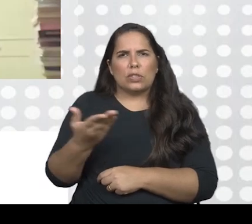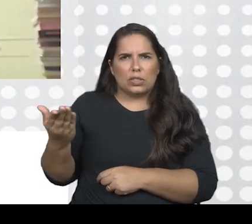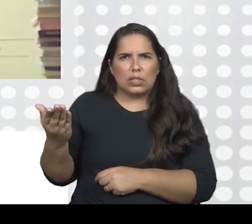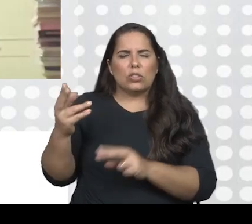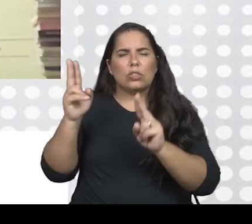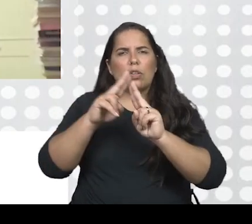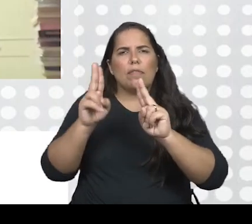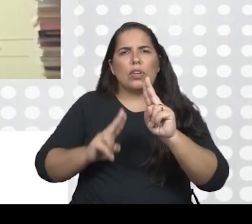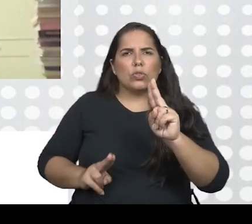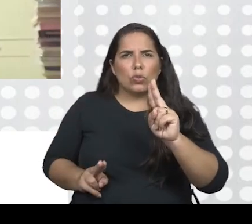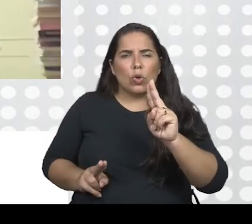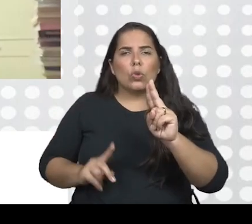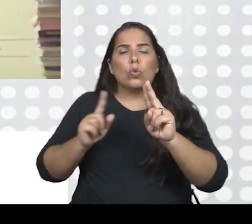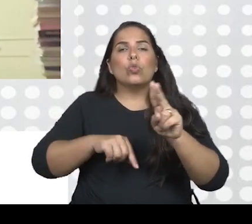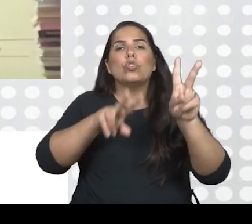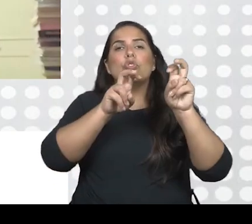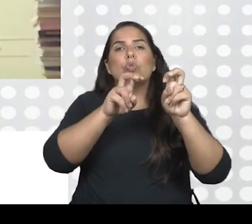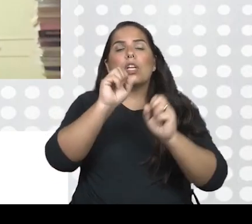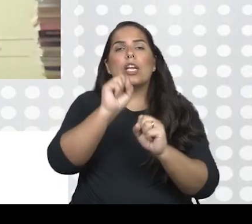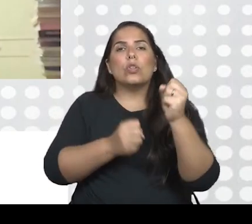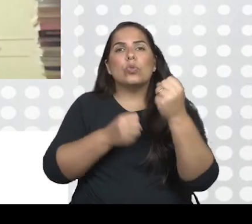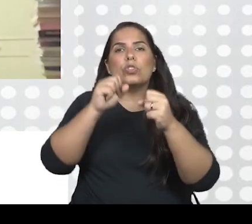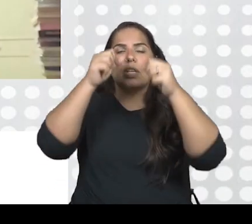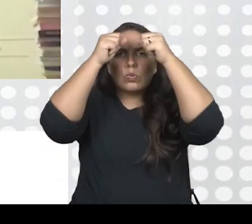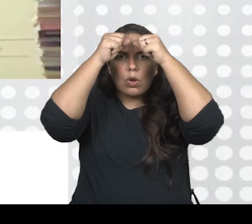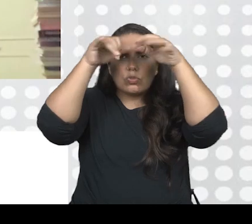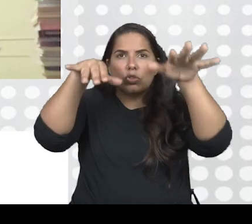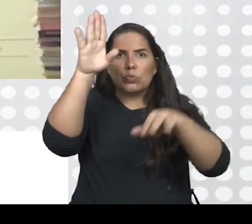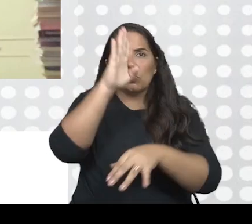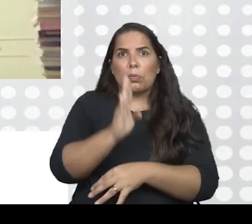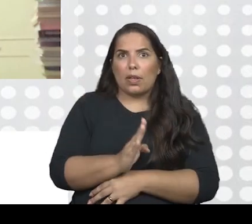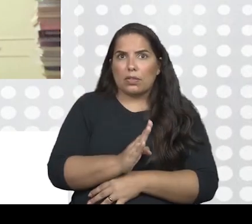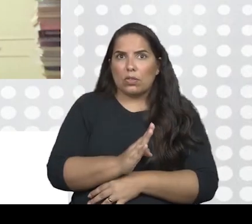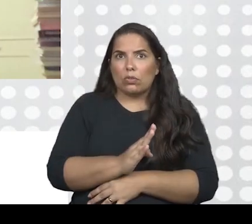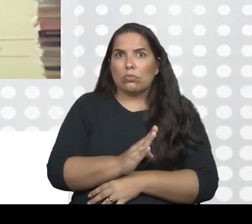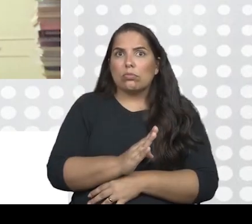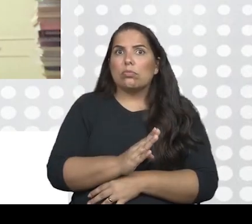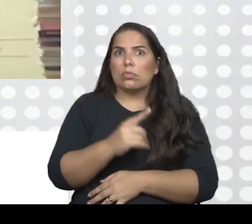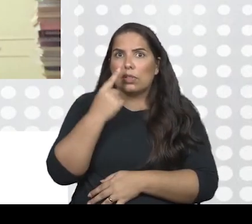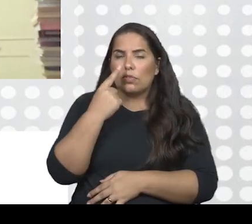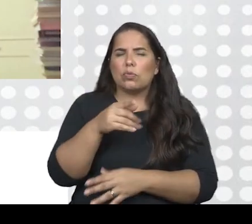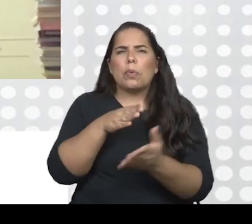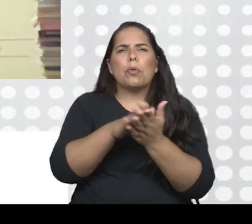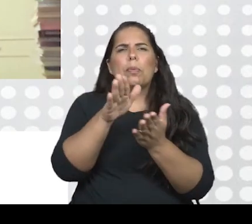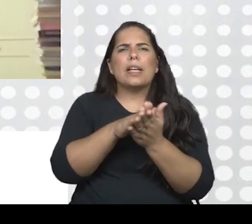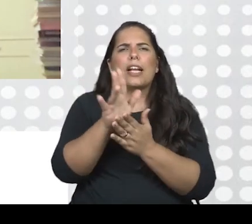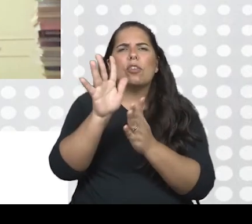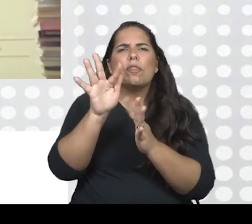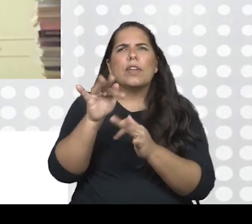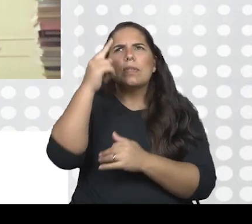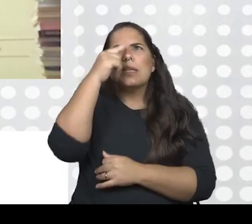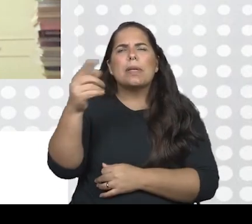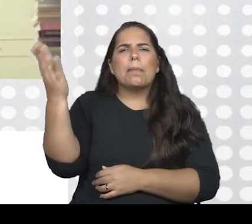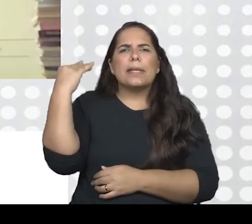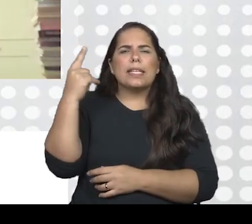da UFRJ, com o título A Indústria do Autismo no Brasil, que merece a pena ser lido. Foi publicado no final de semana